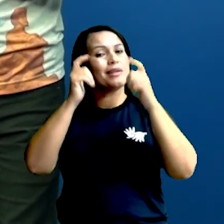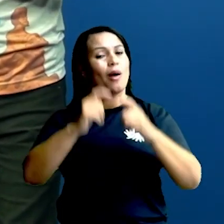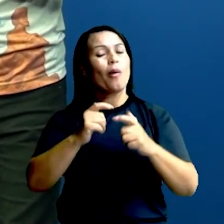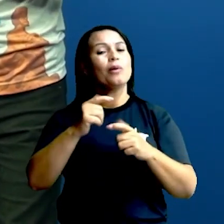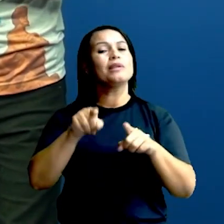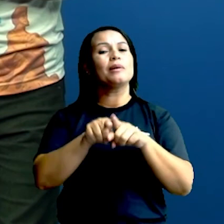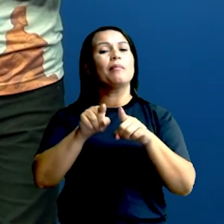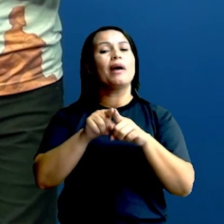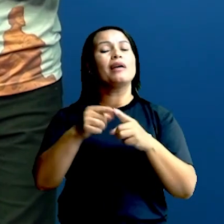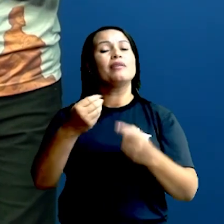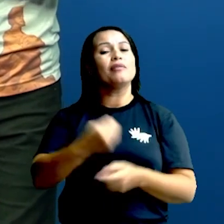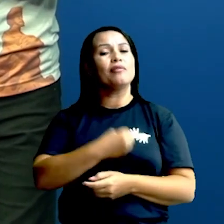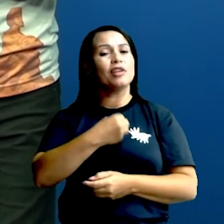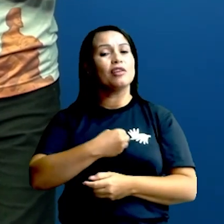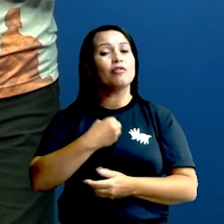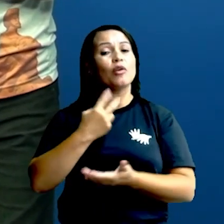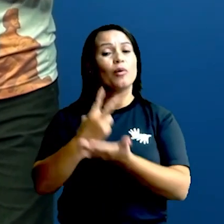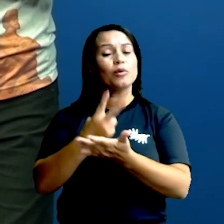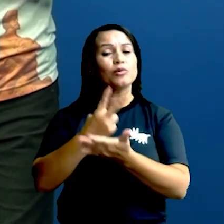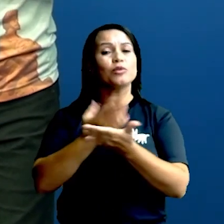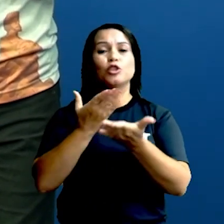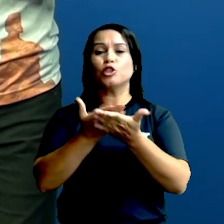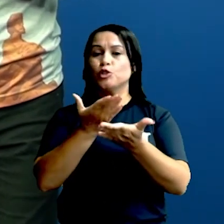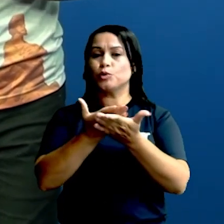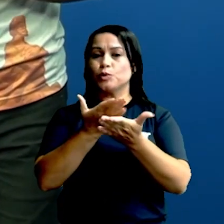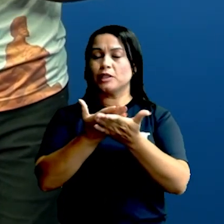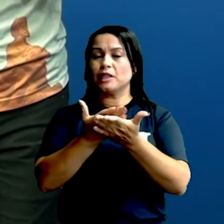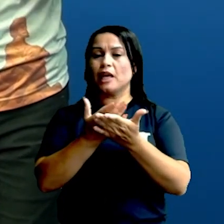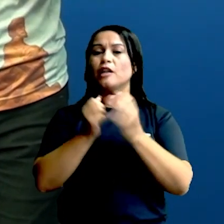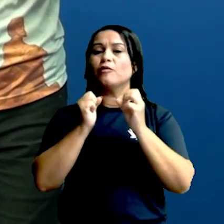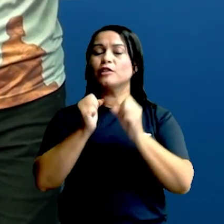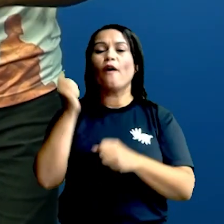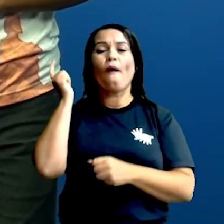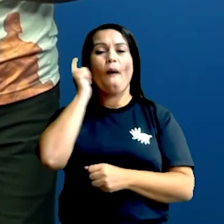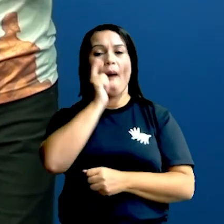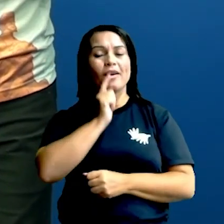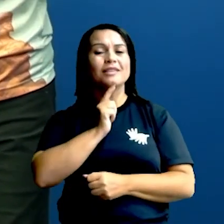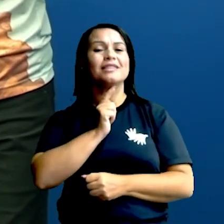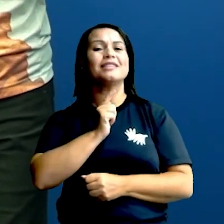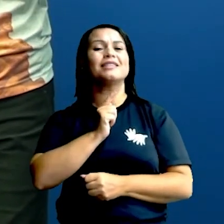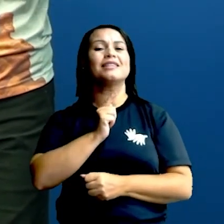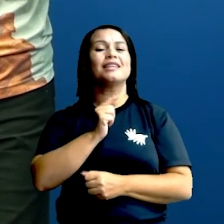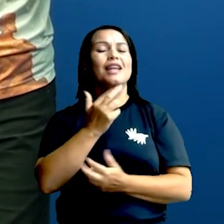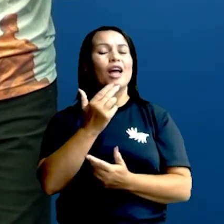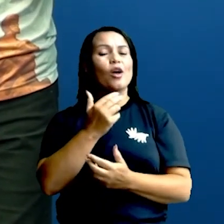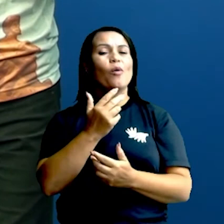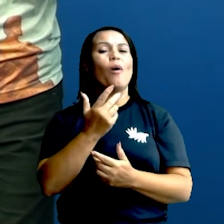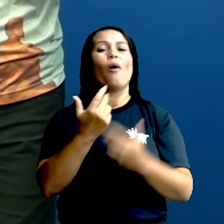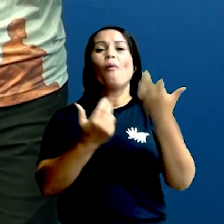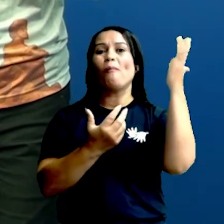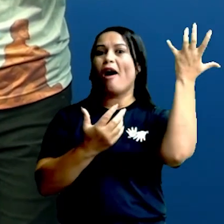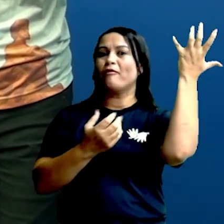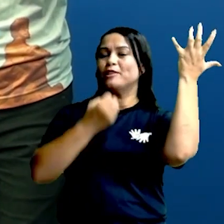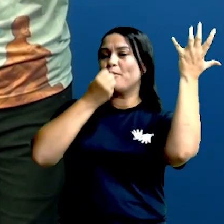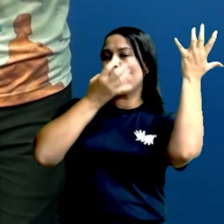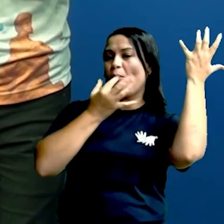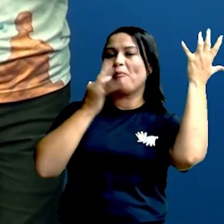suas origens, continue estudando e você colherá grandes frutos, será uma árvore que dará bons frutos,